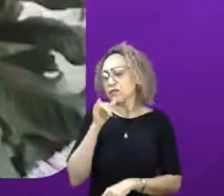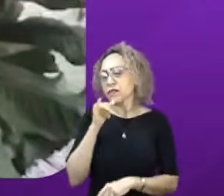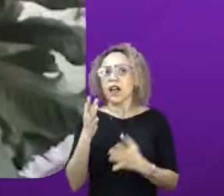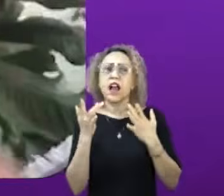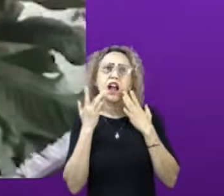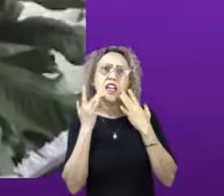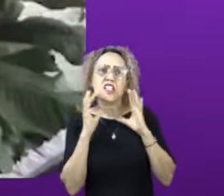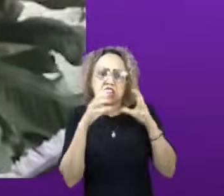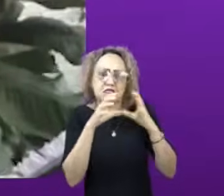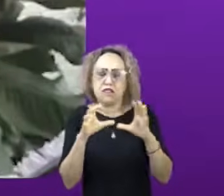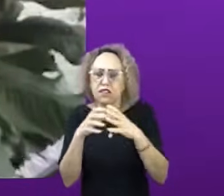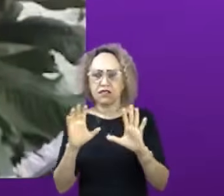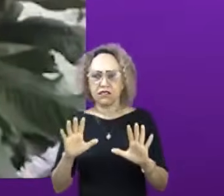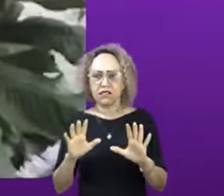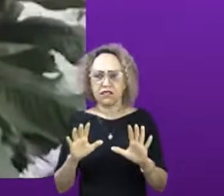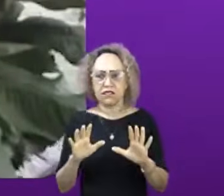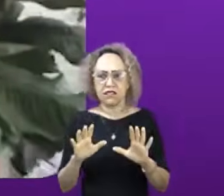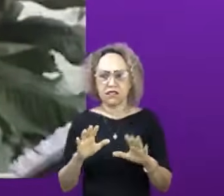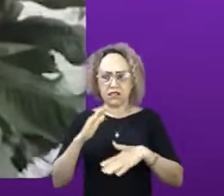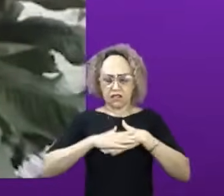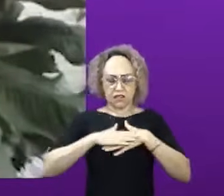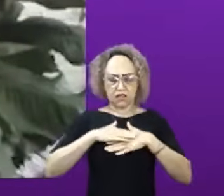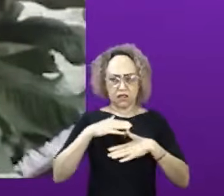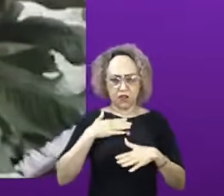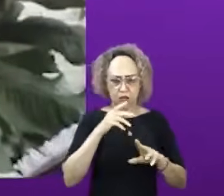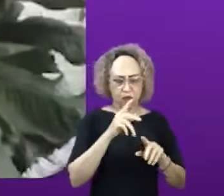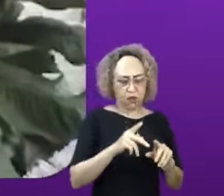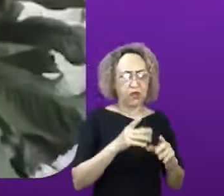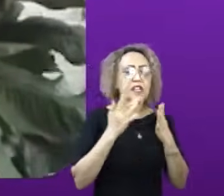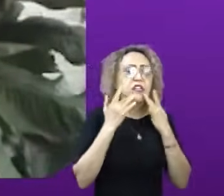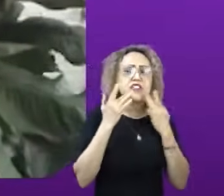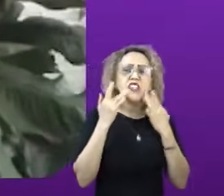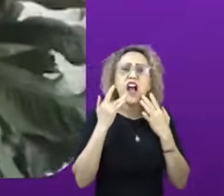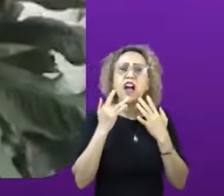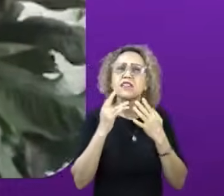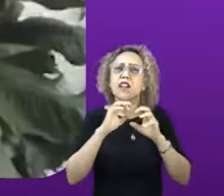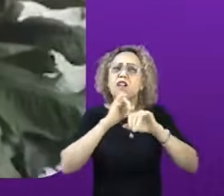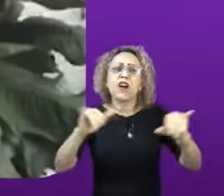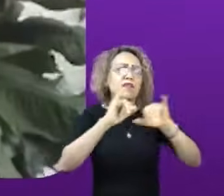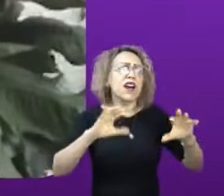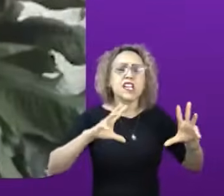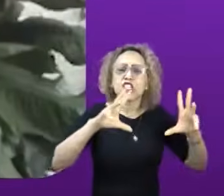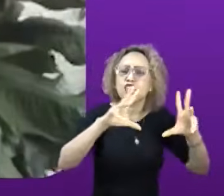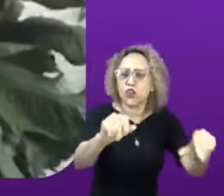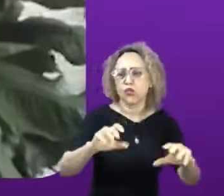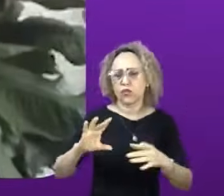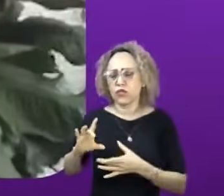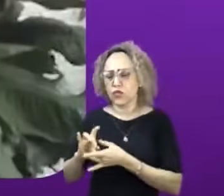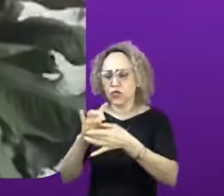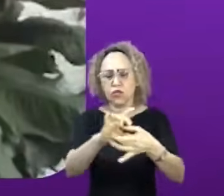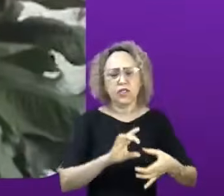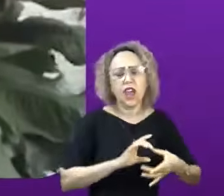sobre outros povos que não sou eu, não é o meu, de falar com muito cuidado e